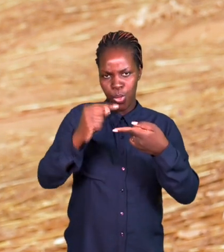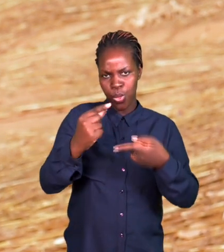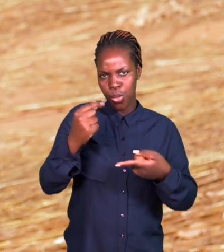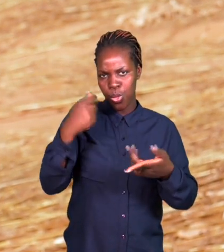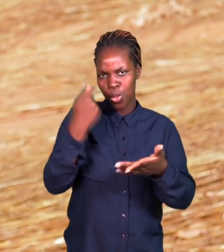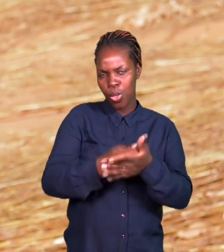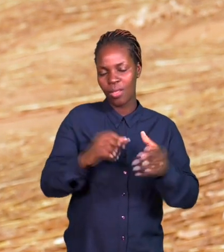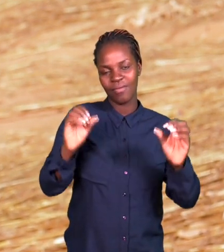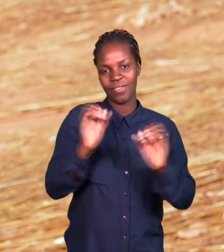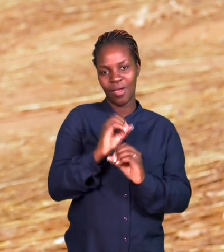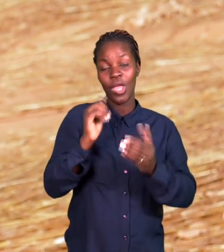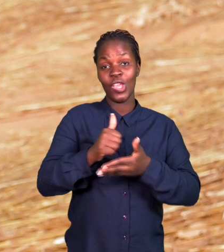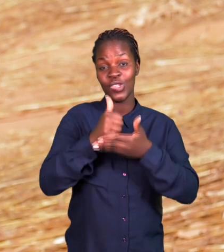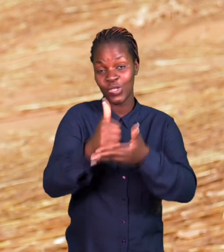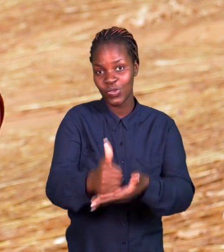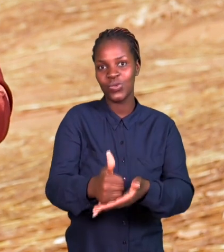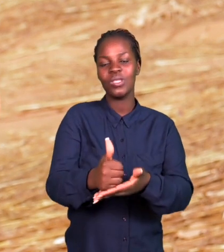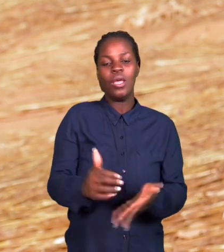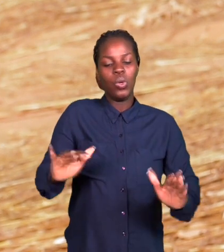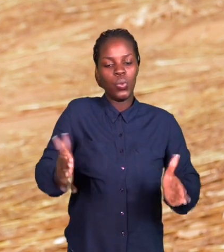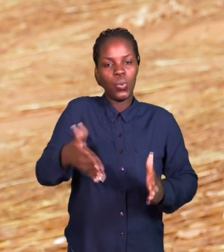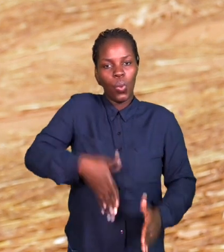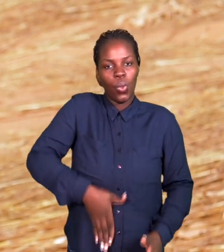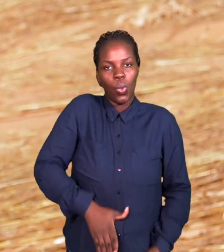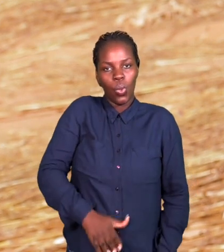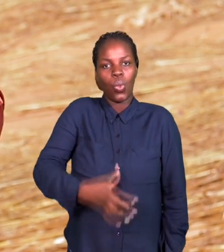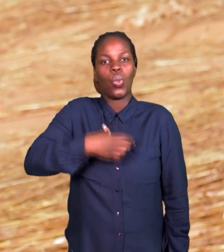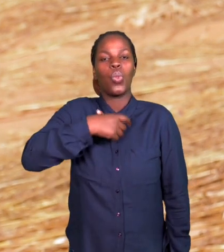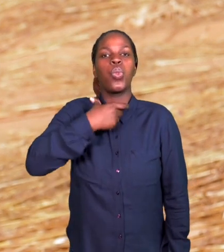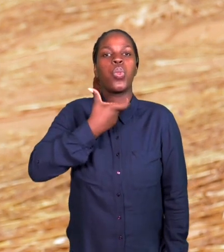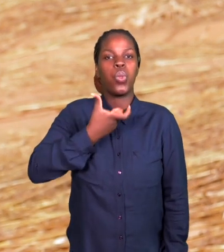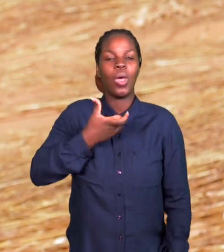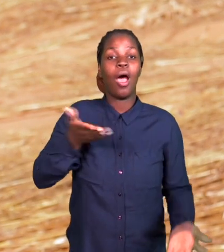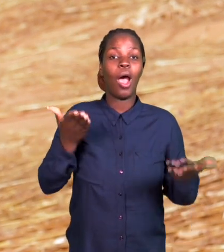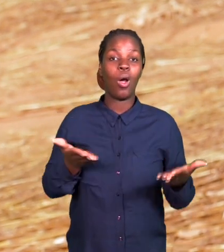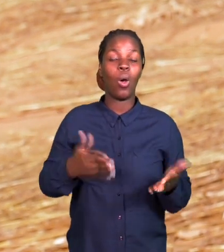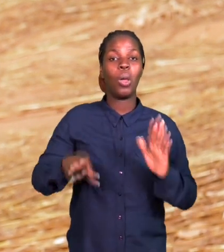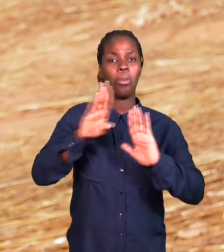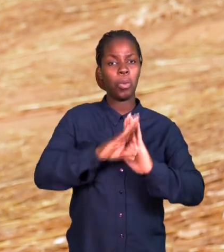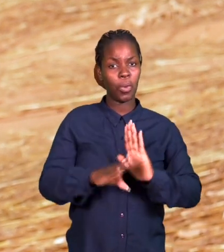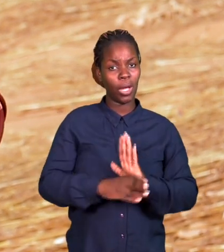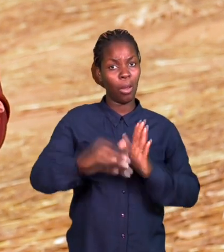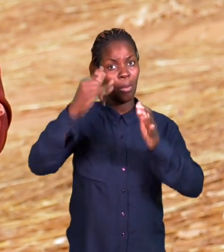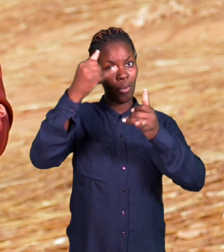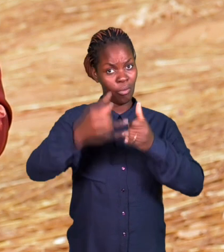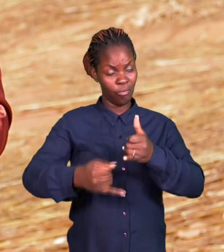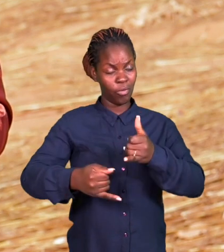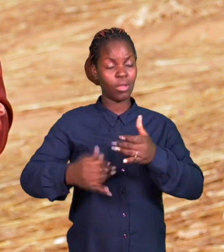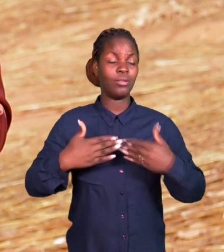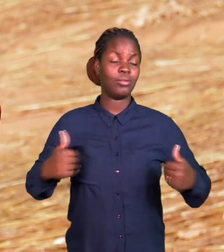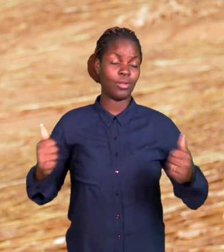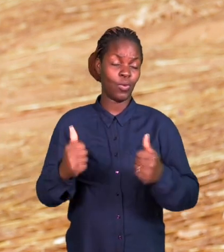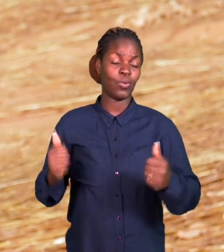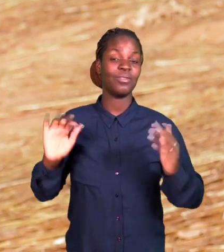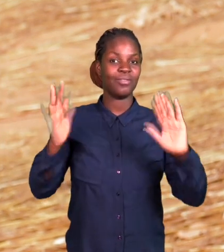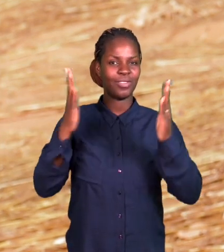estratégia para a redução dos índices de desnutrição crônica no nosso país e não só. Chegamos ao fim desta edição do